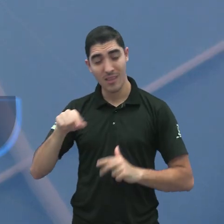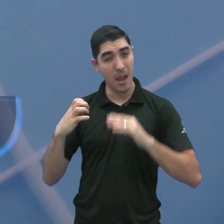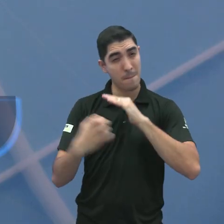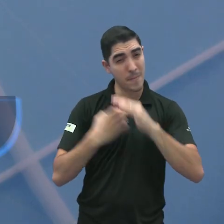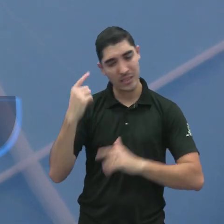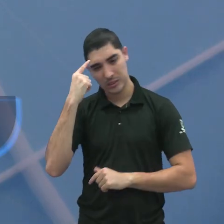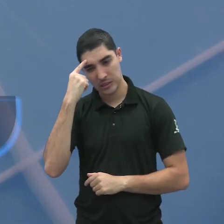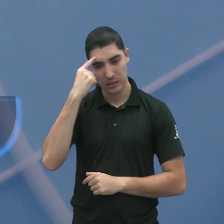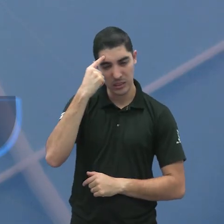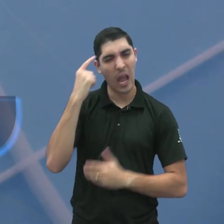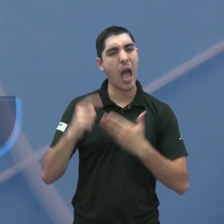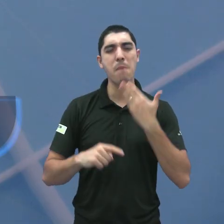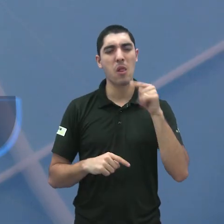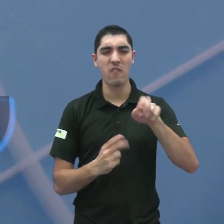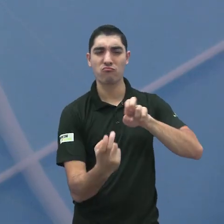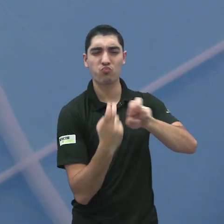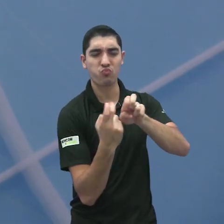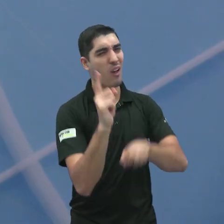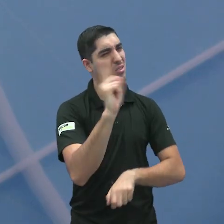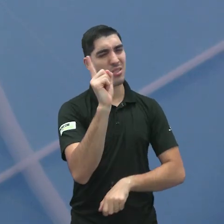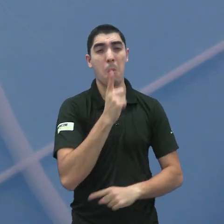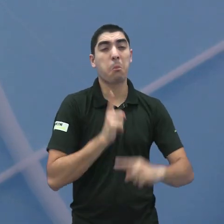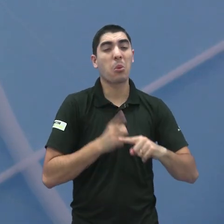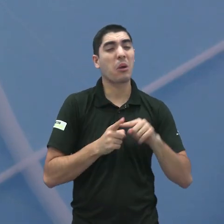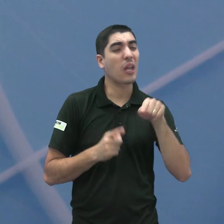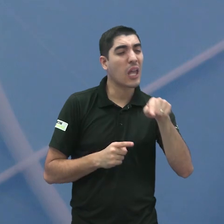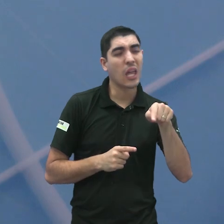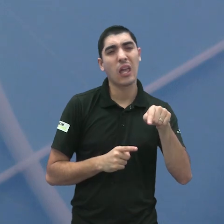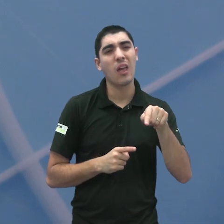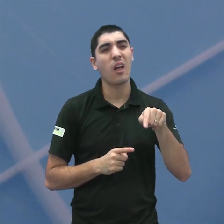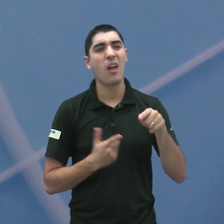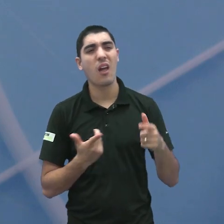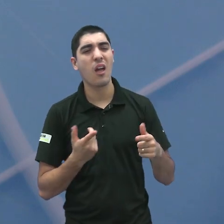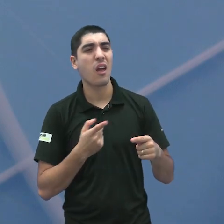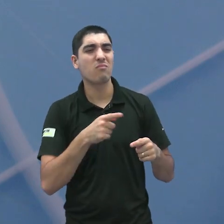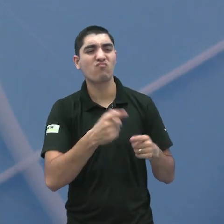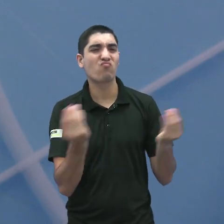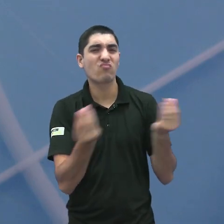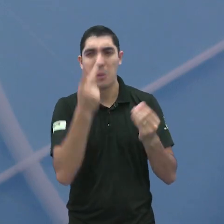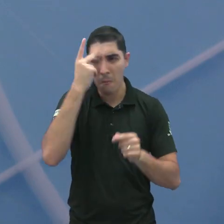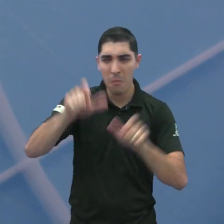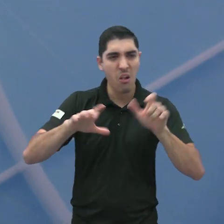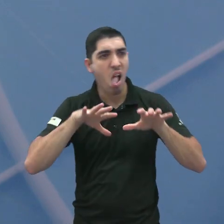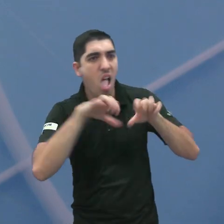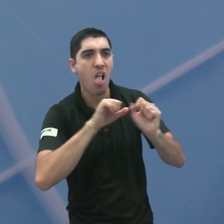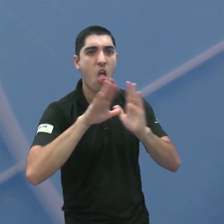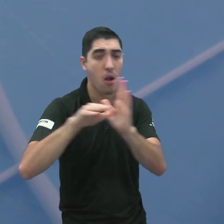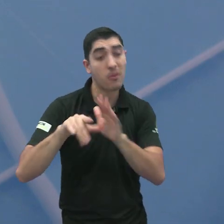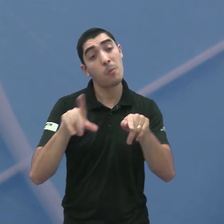seja alguma das razões para a concentração de carga estar entre o minério, né, e o material do